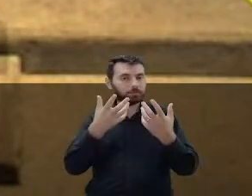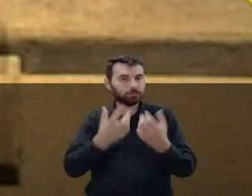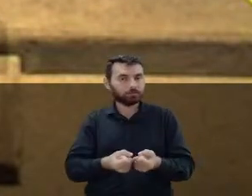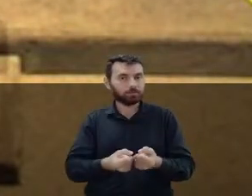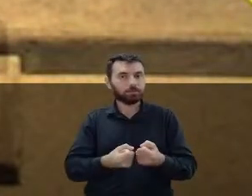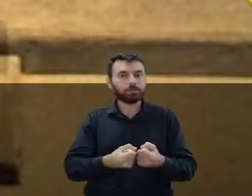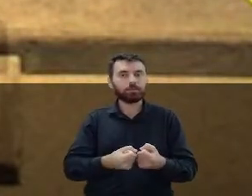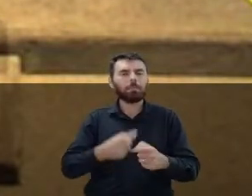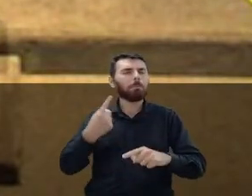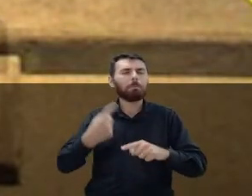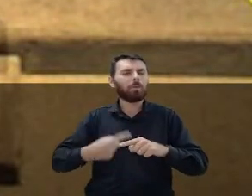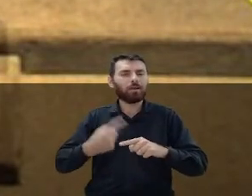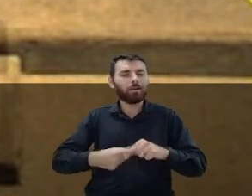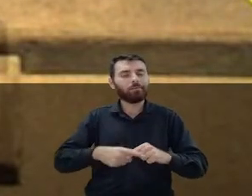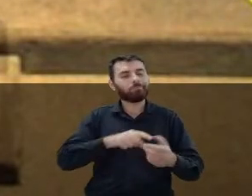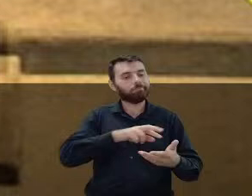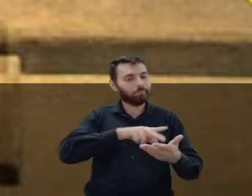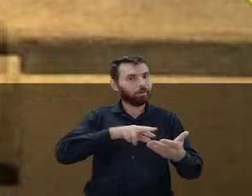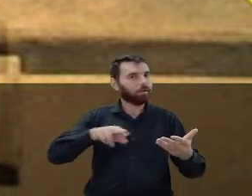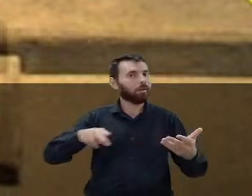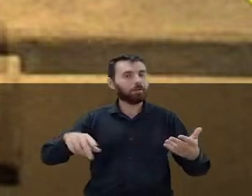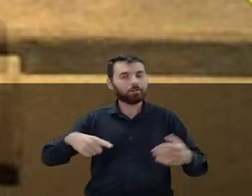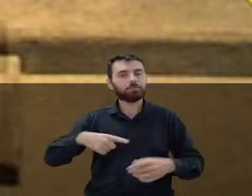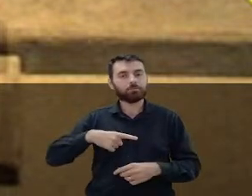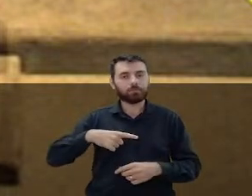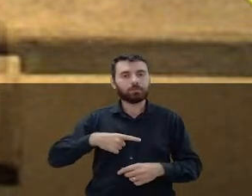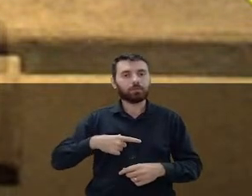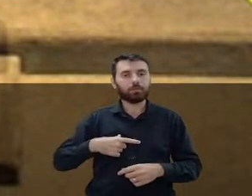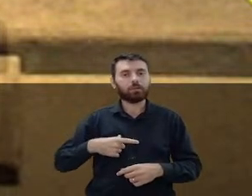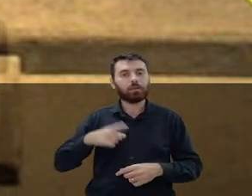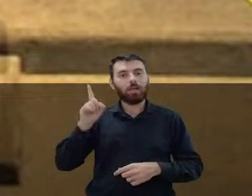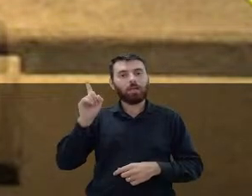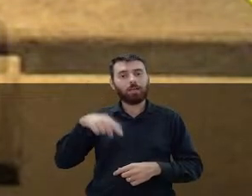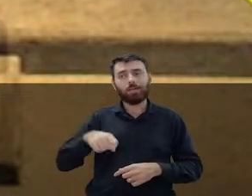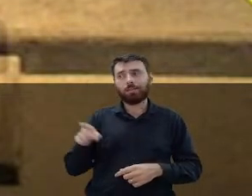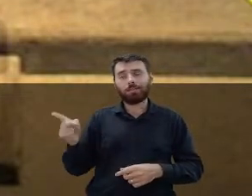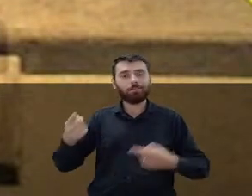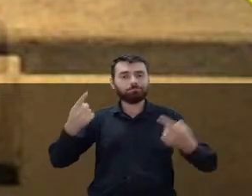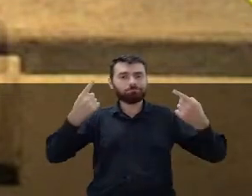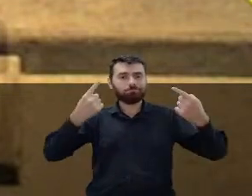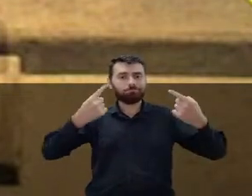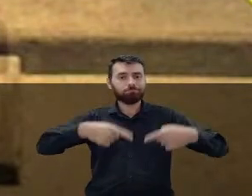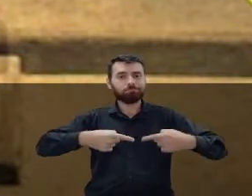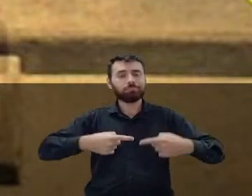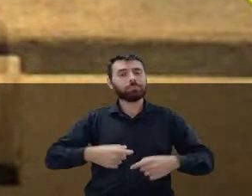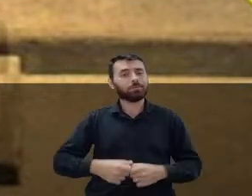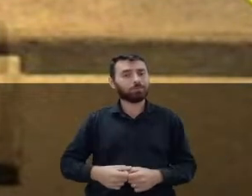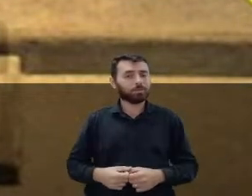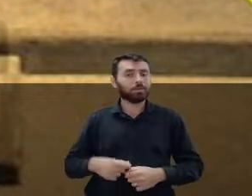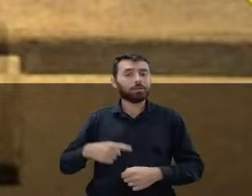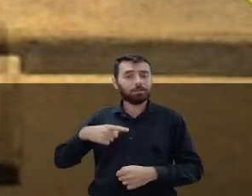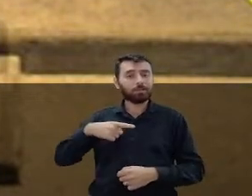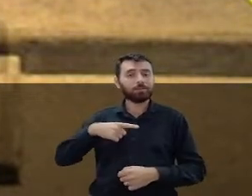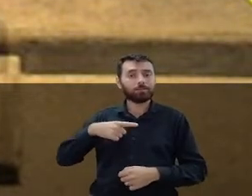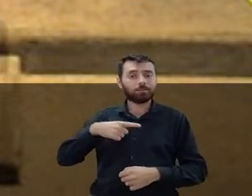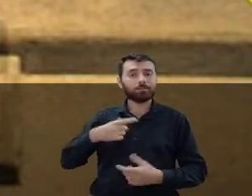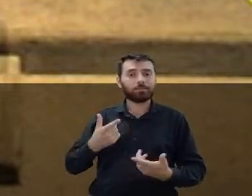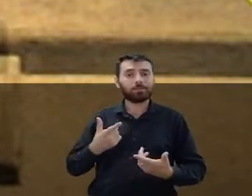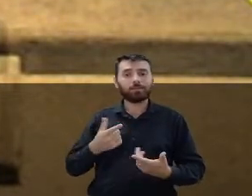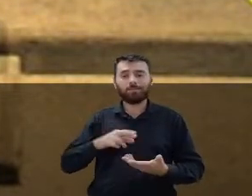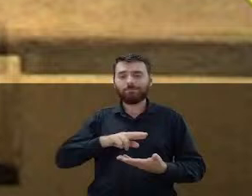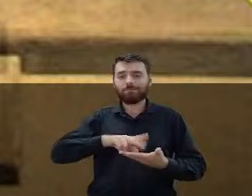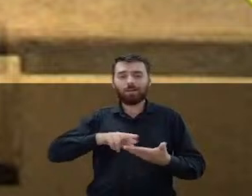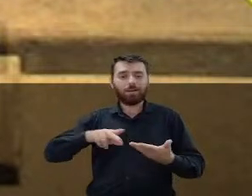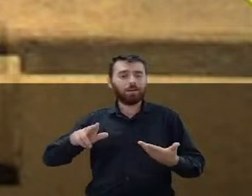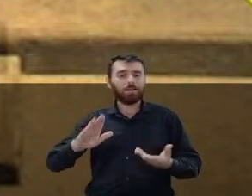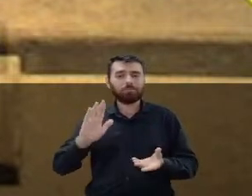um inequívoco, excelência, que é a concorrência desleal. Há declarações juntadas, a imobiliária dela está ali, há